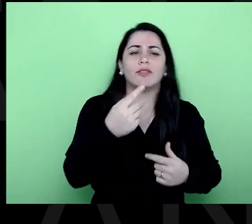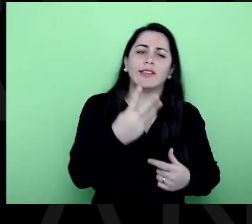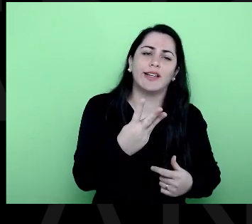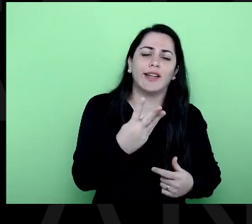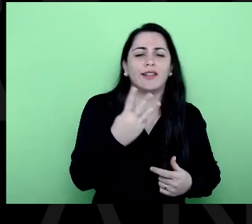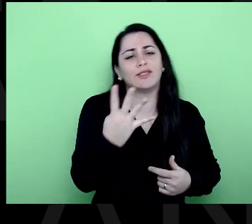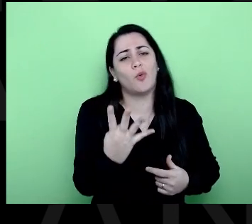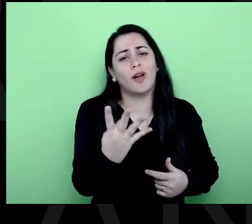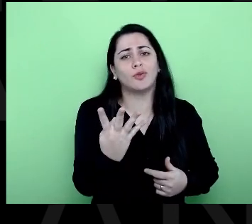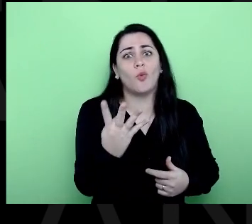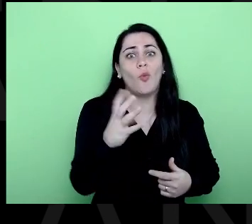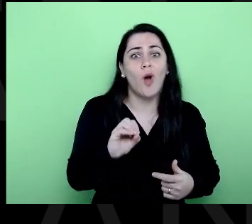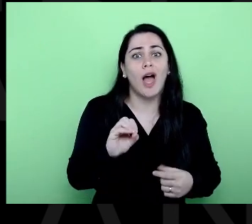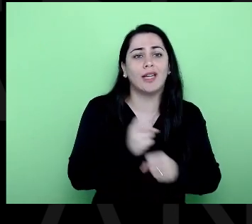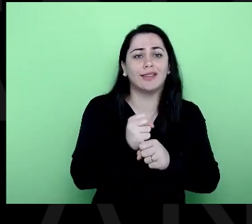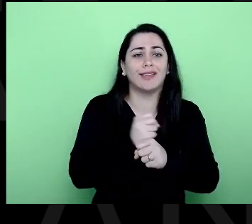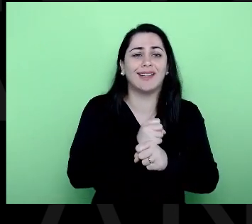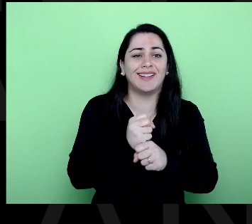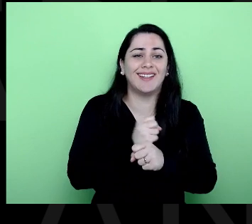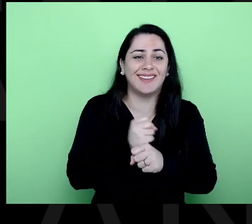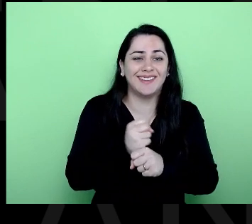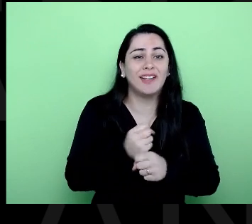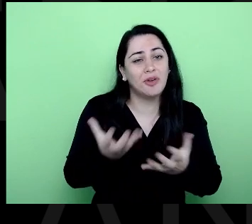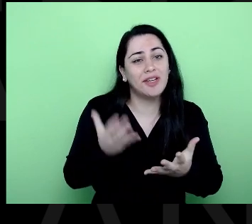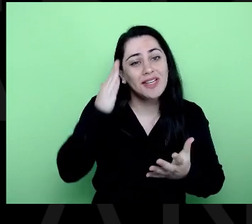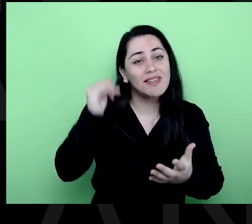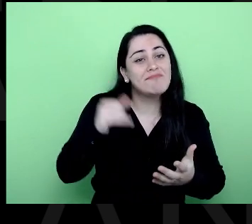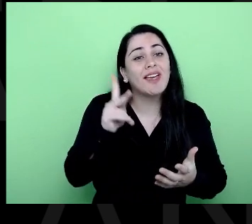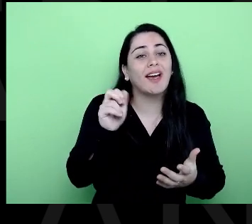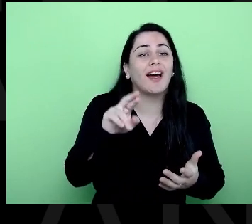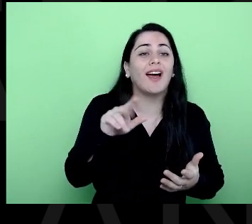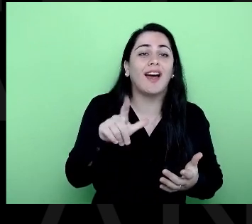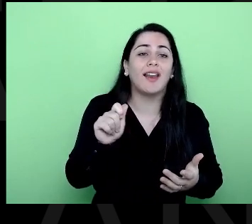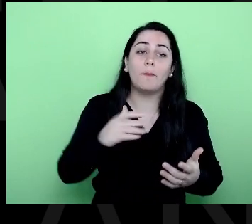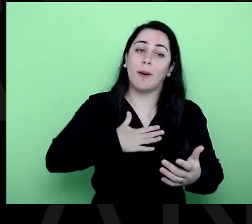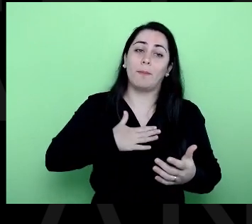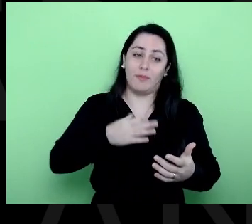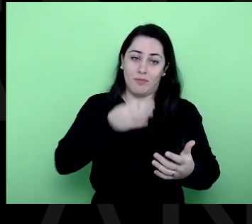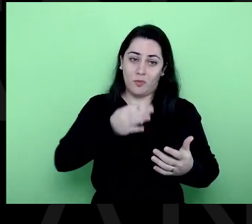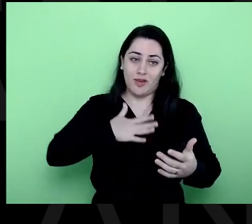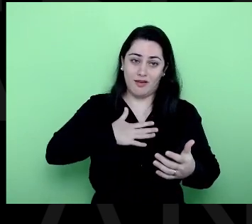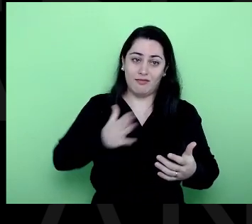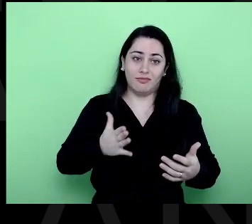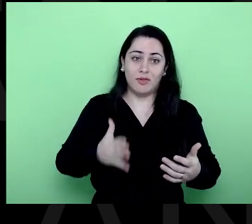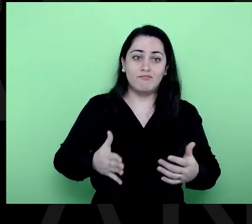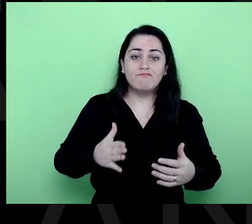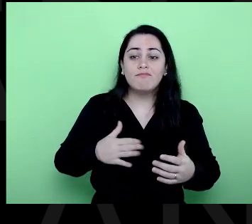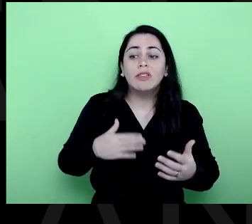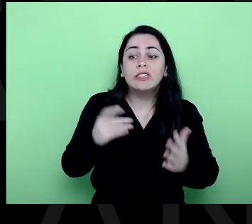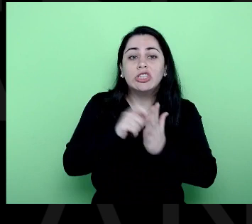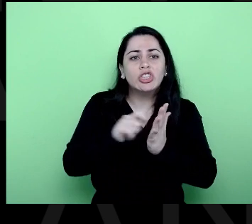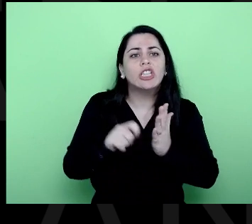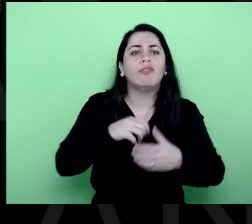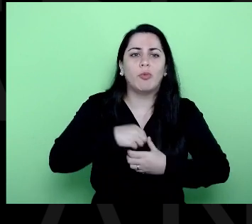4, 40 anos, né? Então, eu queria saber dela. Na minha opinião, não tem coisa mais difícil do que escrever biografia. Olha,